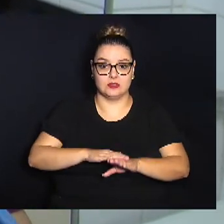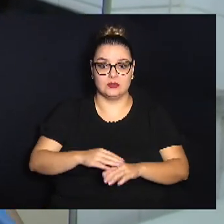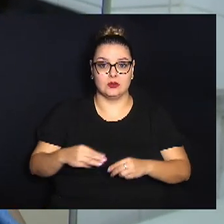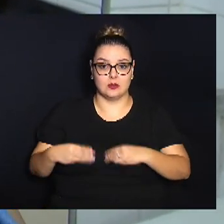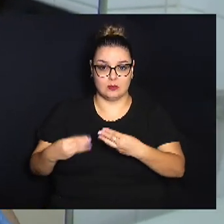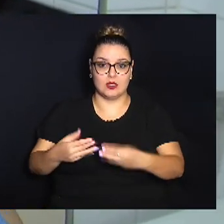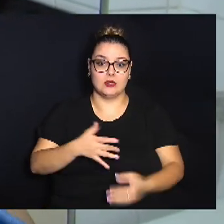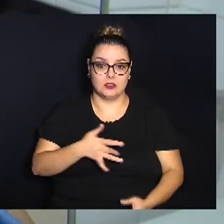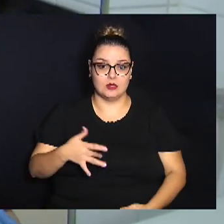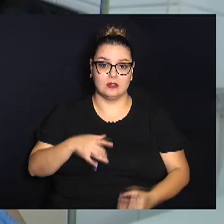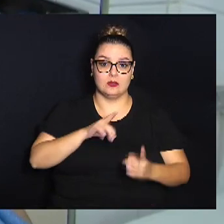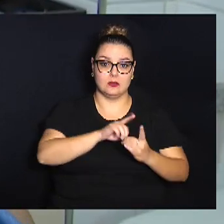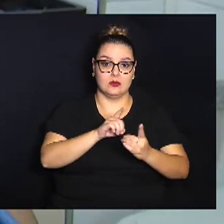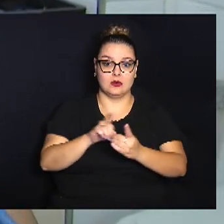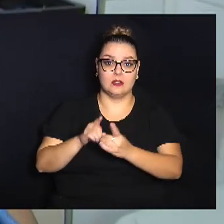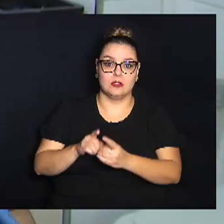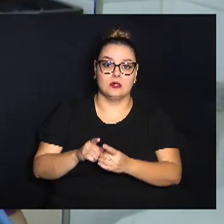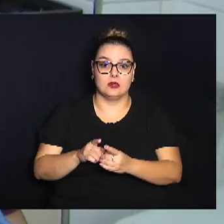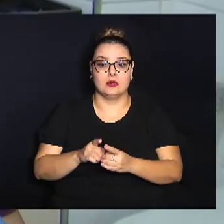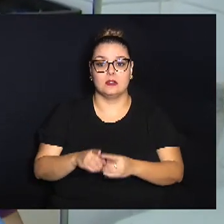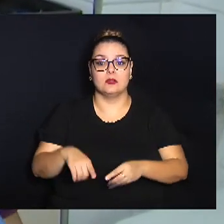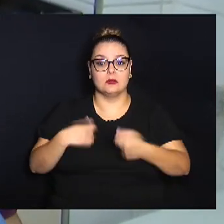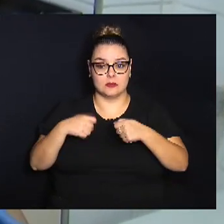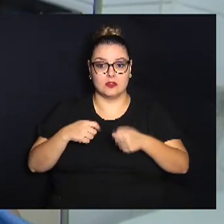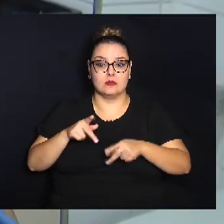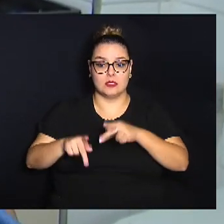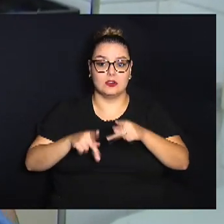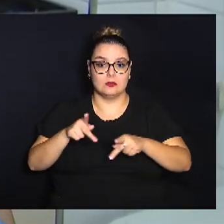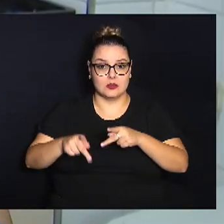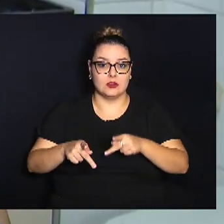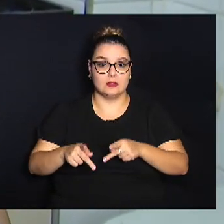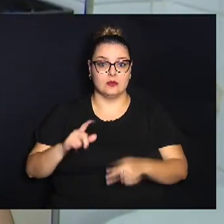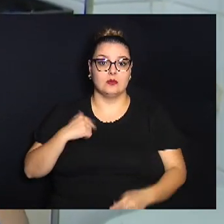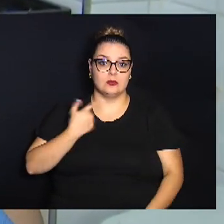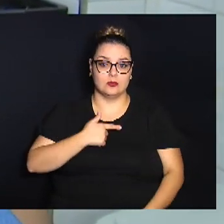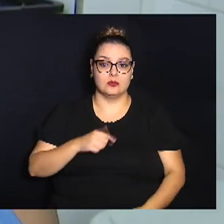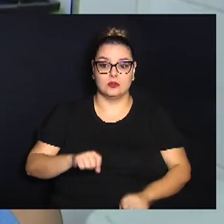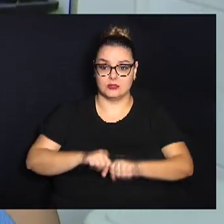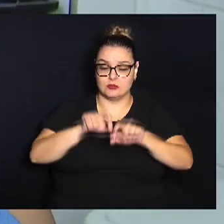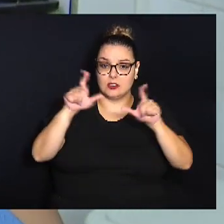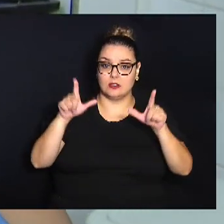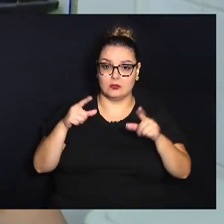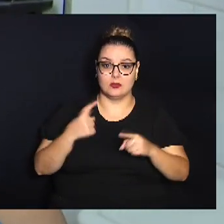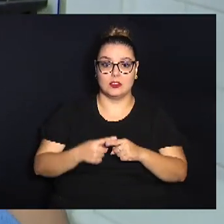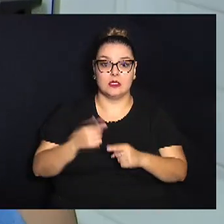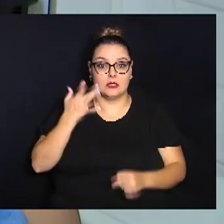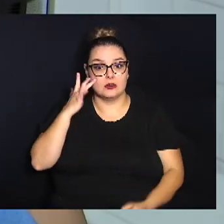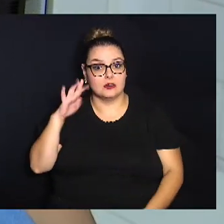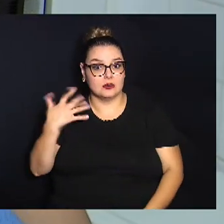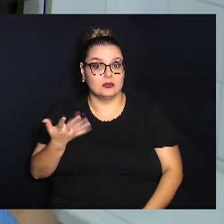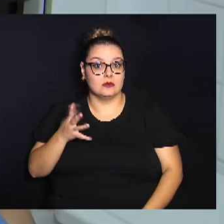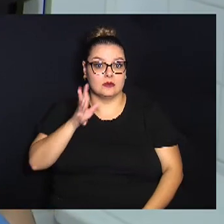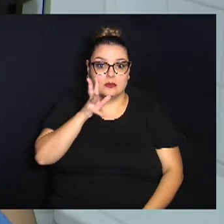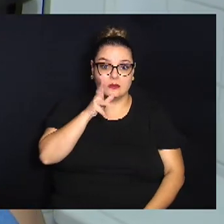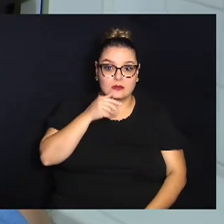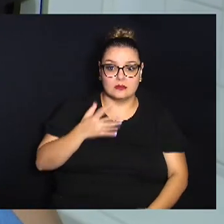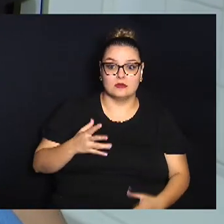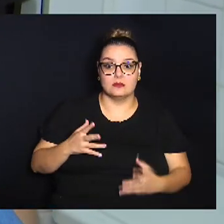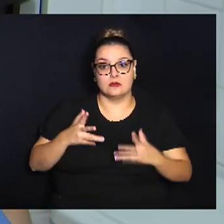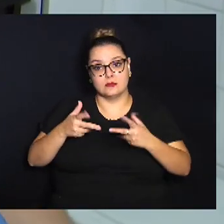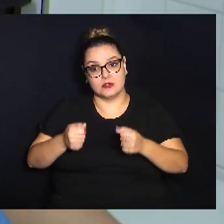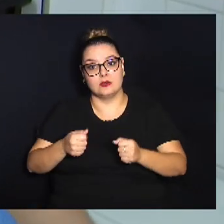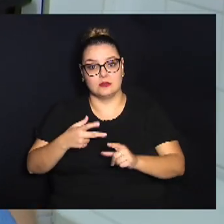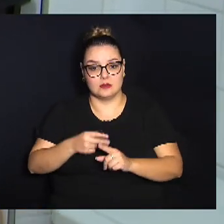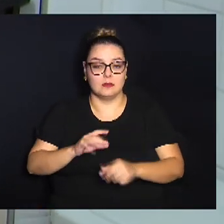para poder atender a necessidade da população. A gente veio logo cedo porque não sabia se a demanda ia ter para todos, então eu